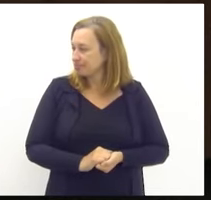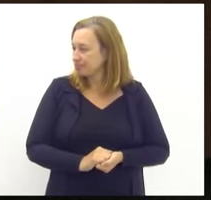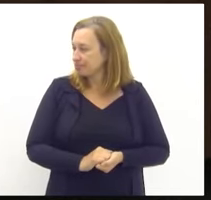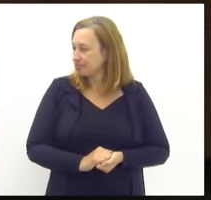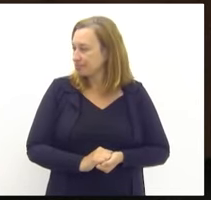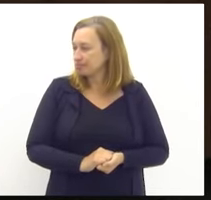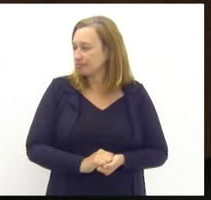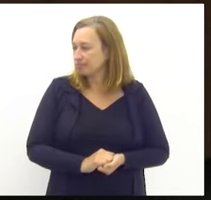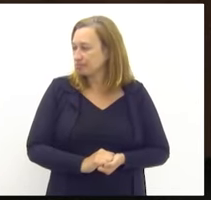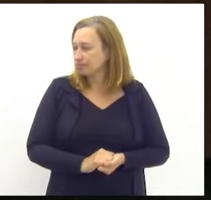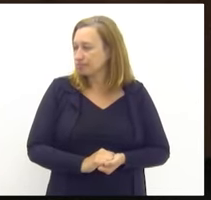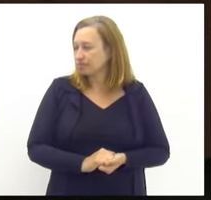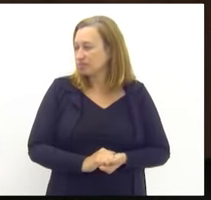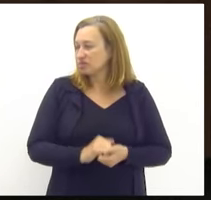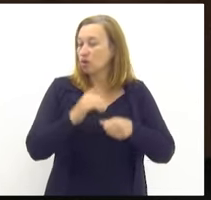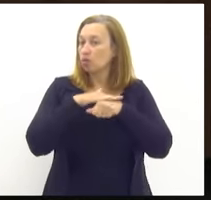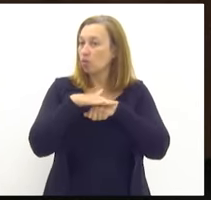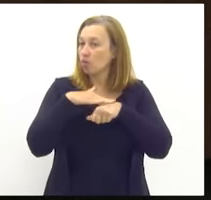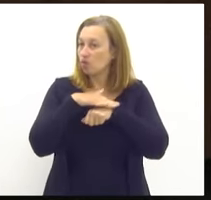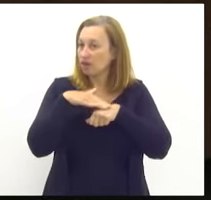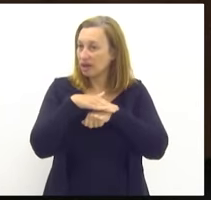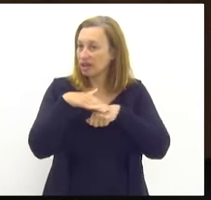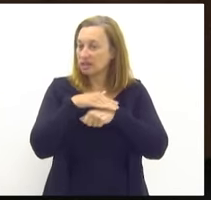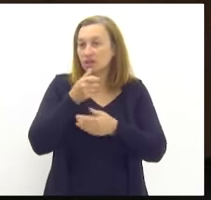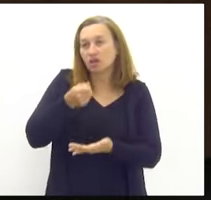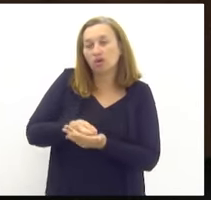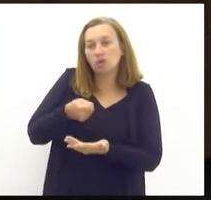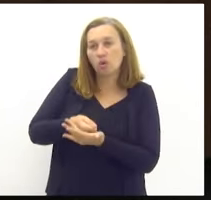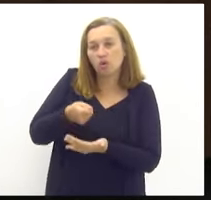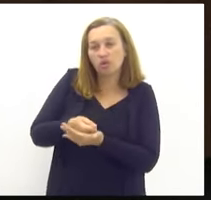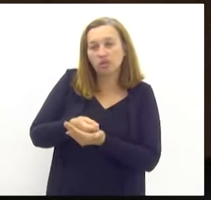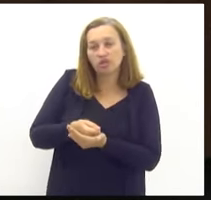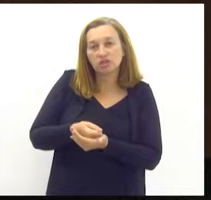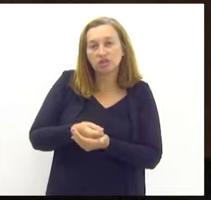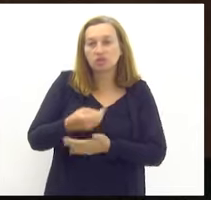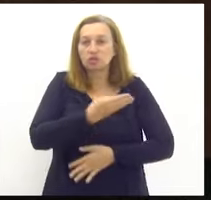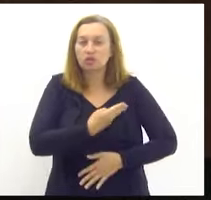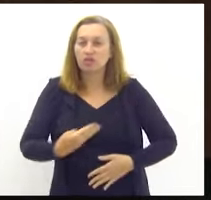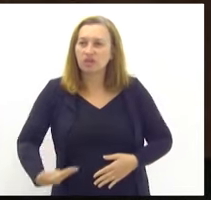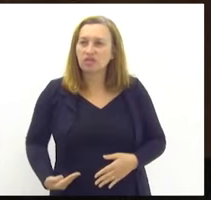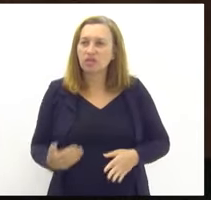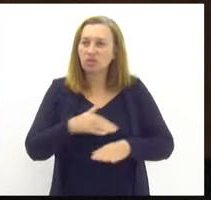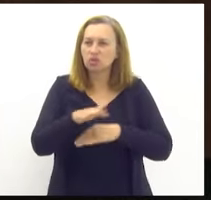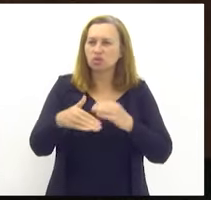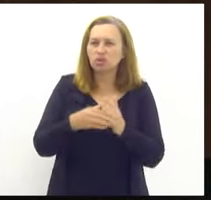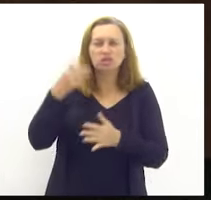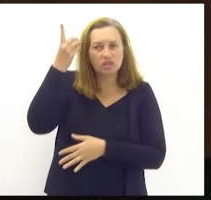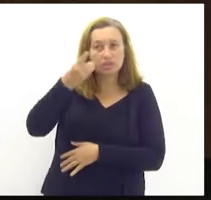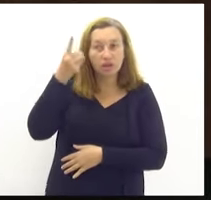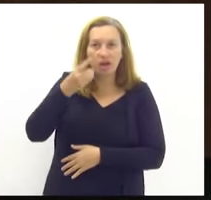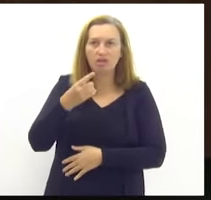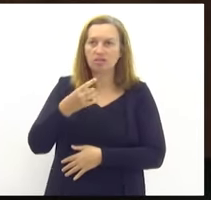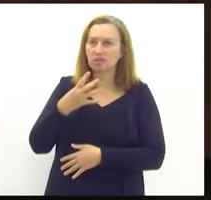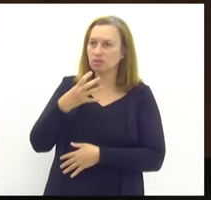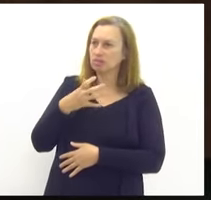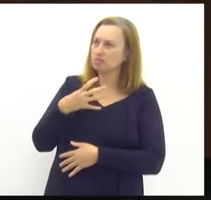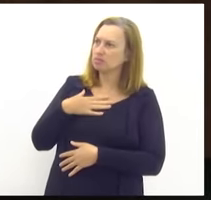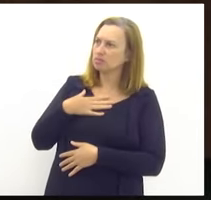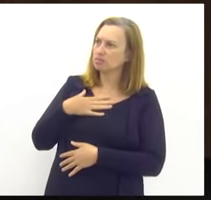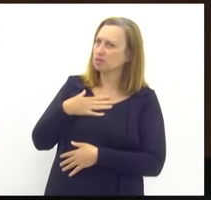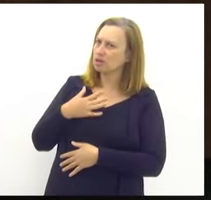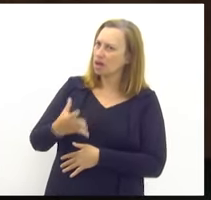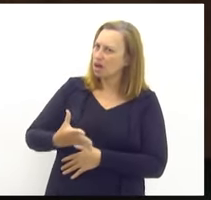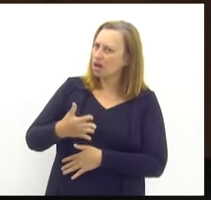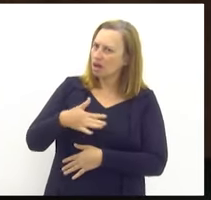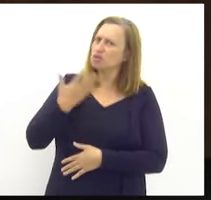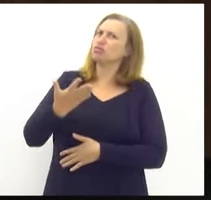Legislativa que converse e cobre do governador que eu acredito que a maioria dos deputados Aqui tá todo mundo também de boca aberta não tá não V